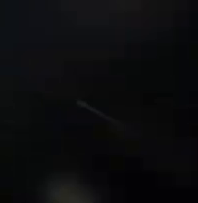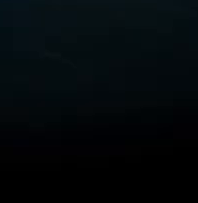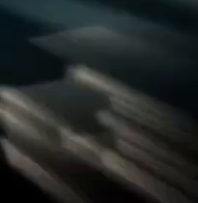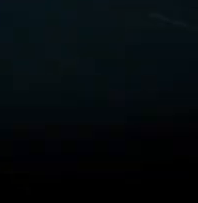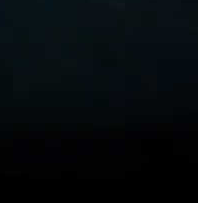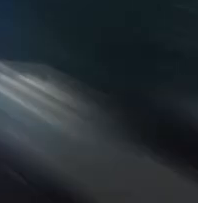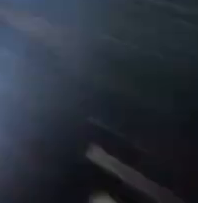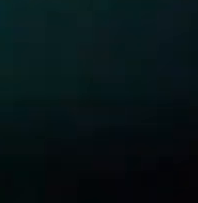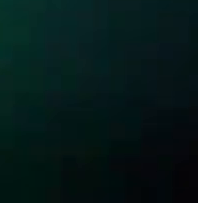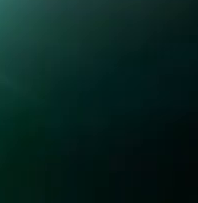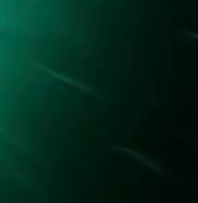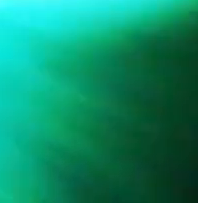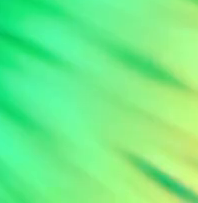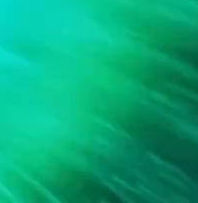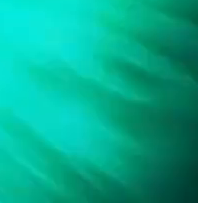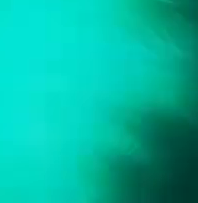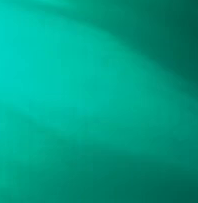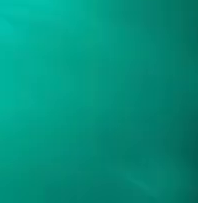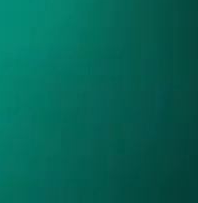Música